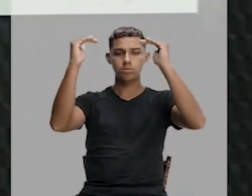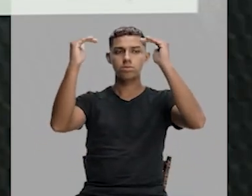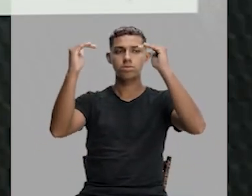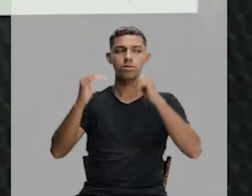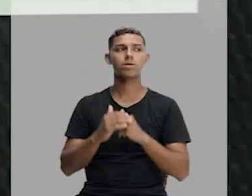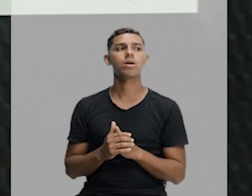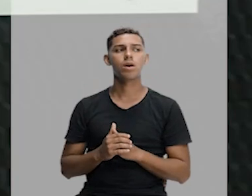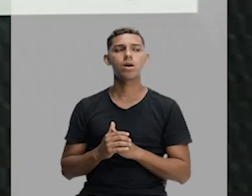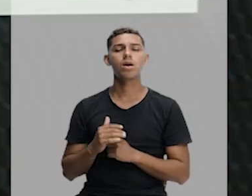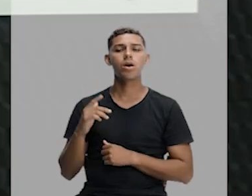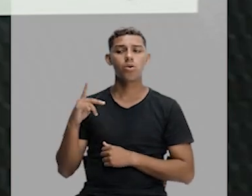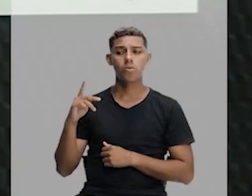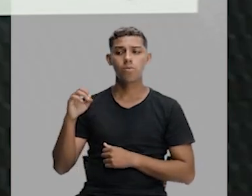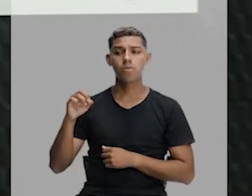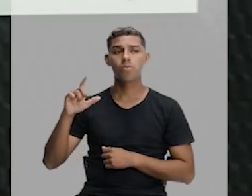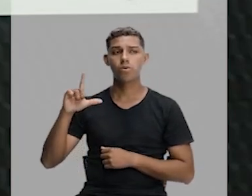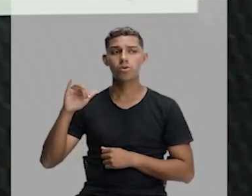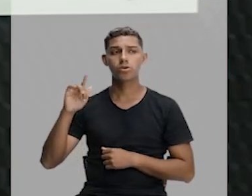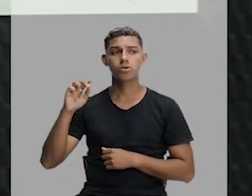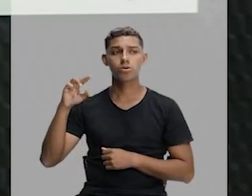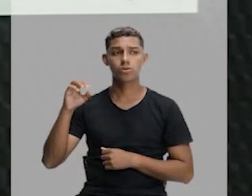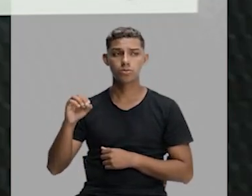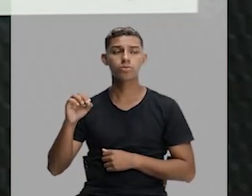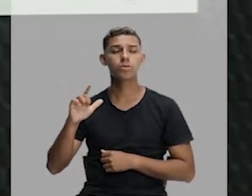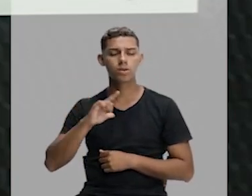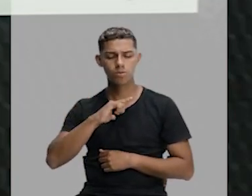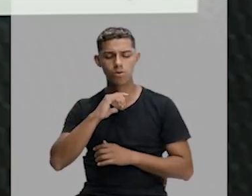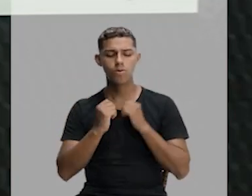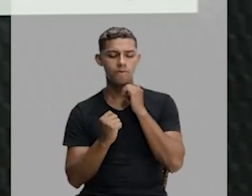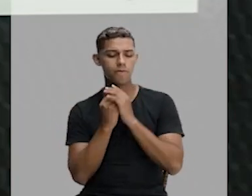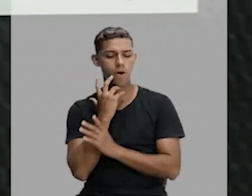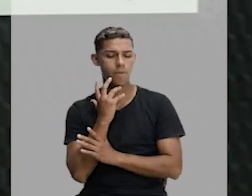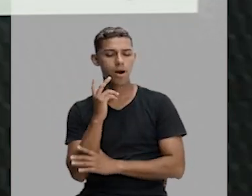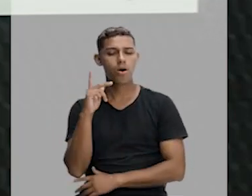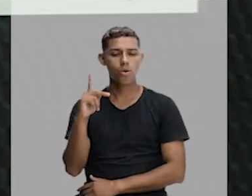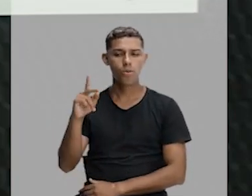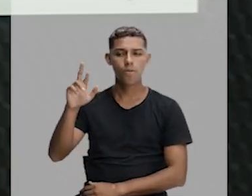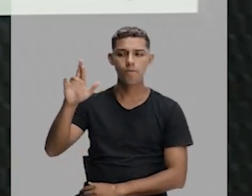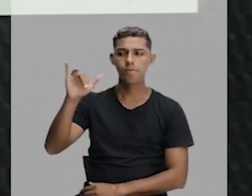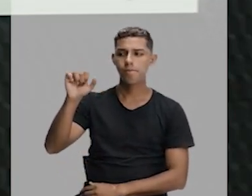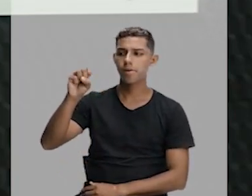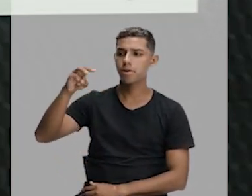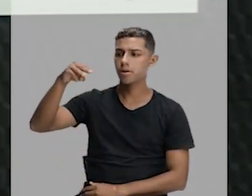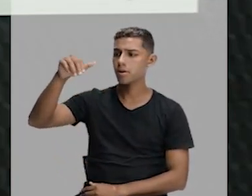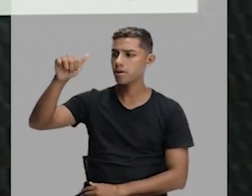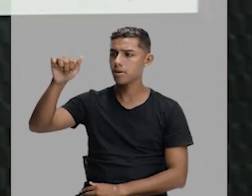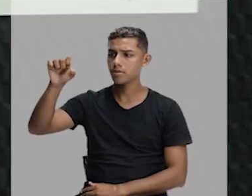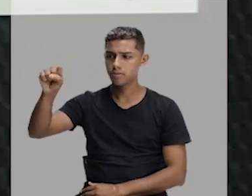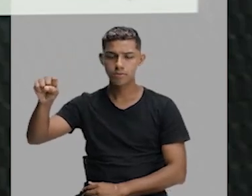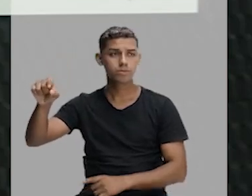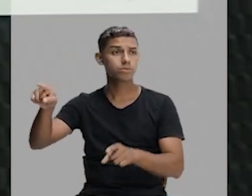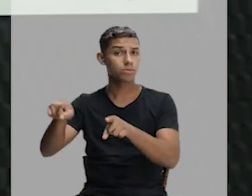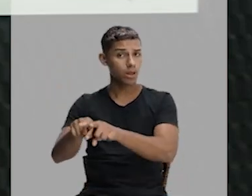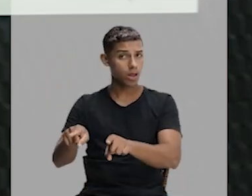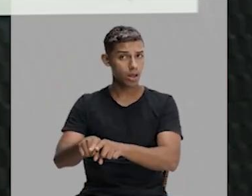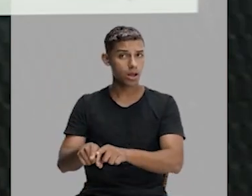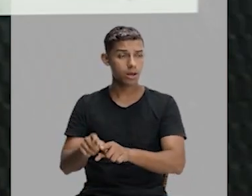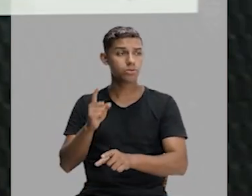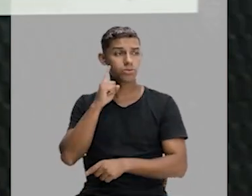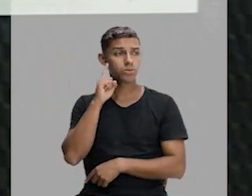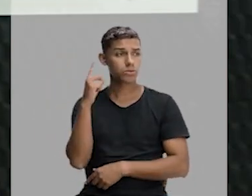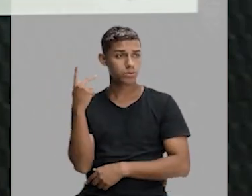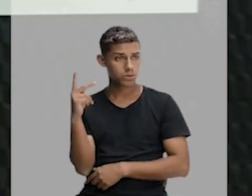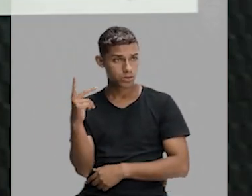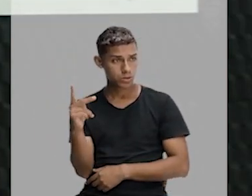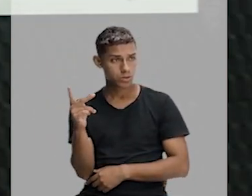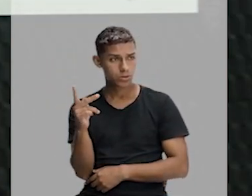para que seja um prisma, tá? Lembrando que olha como é formado o prisma. Prisma para ser